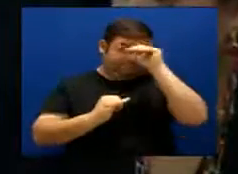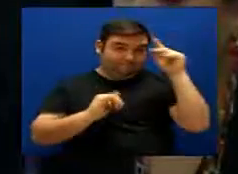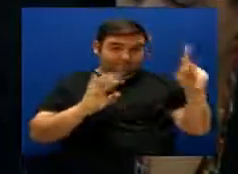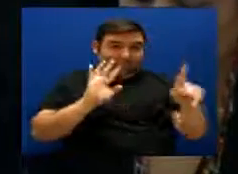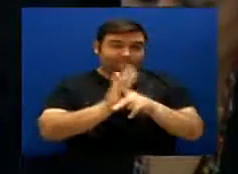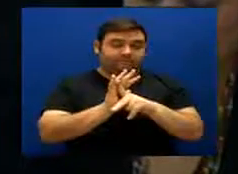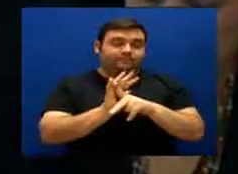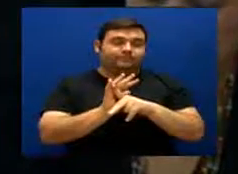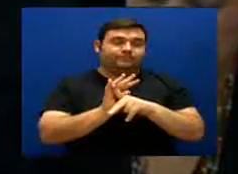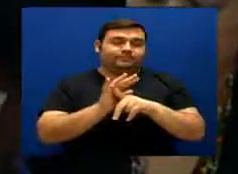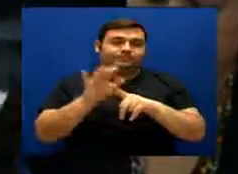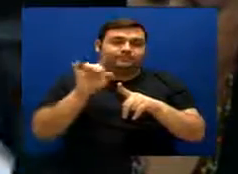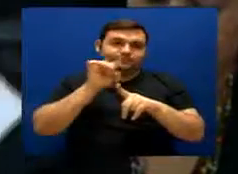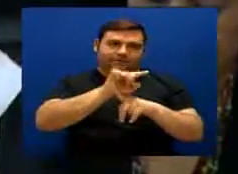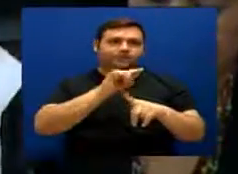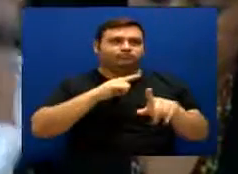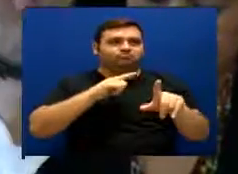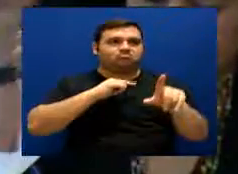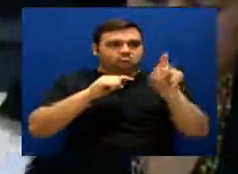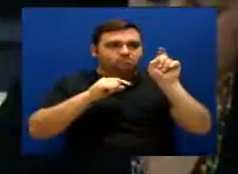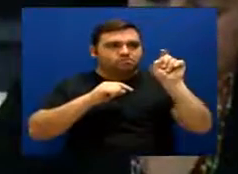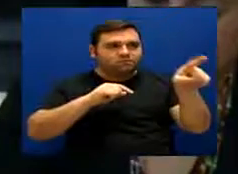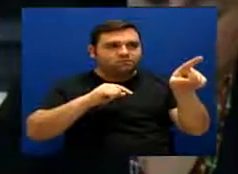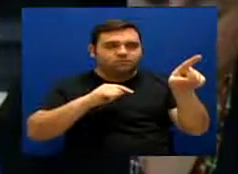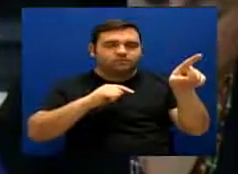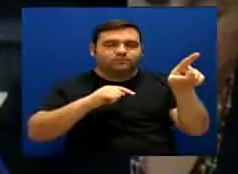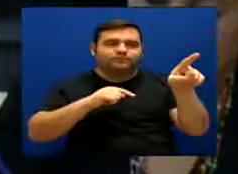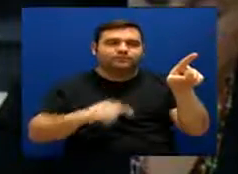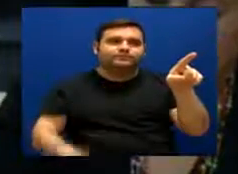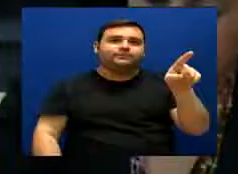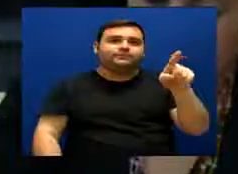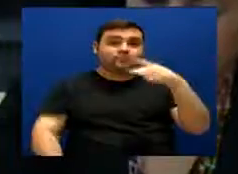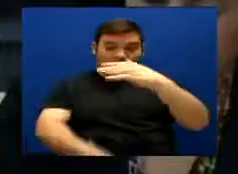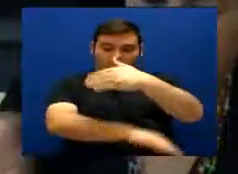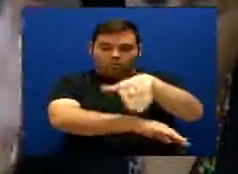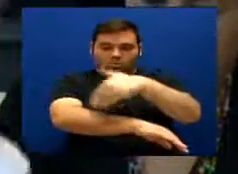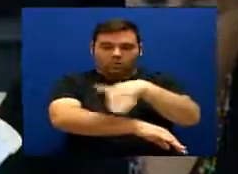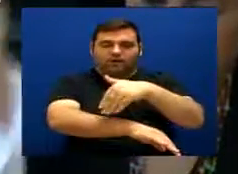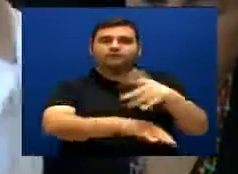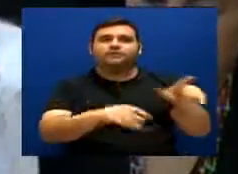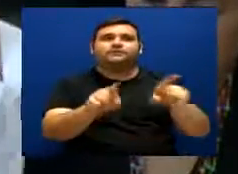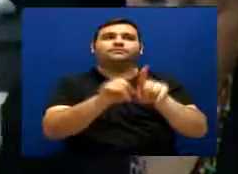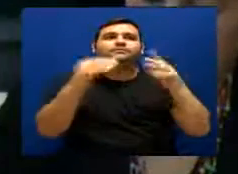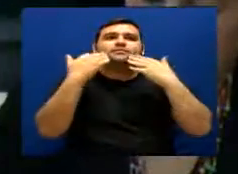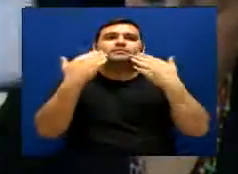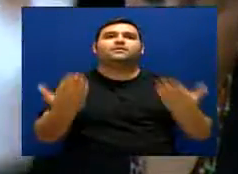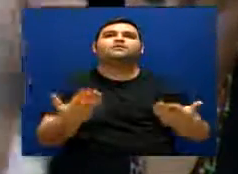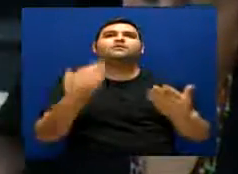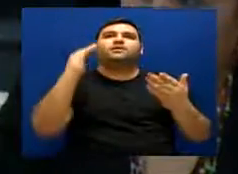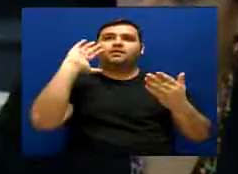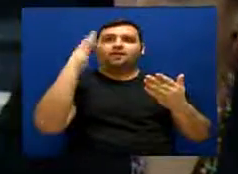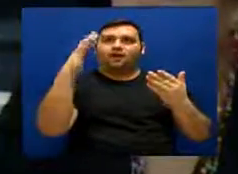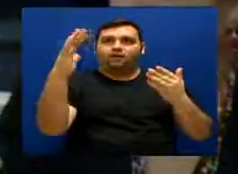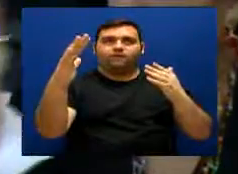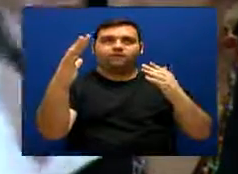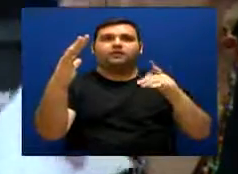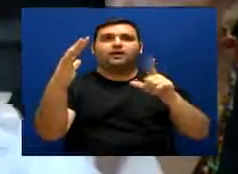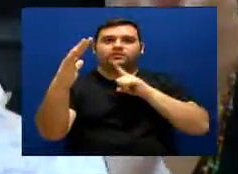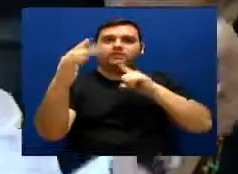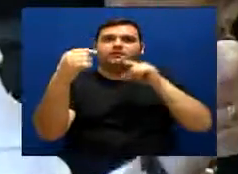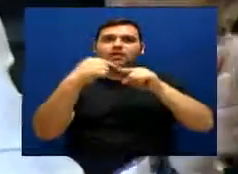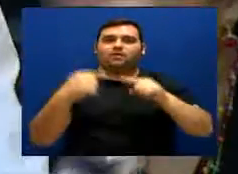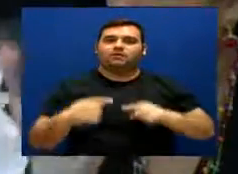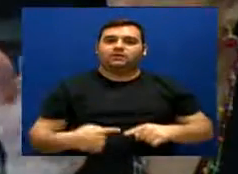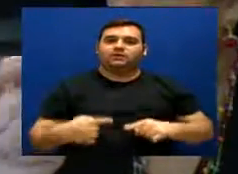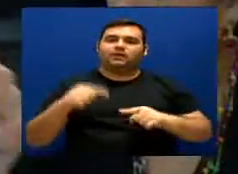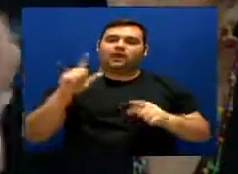Lá você clicava na sua rua, ali apresentava as árvores que eram adequadas